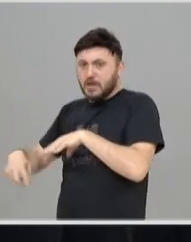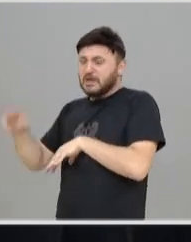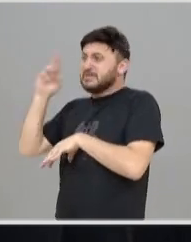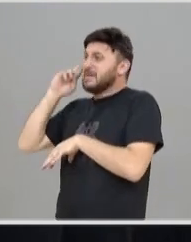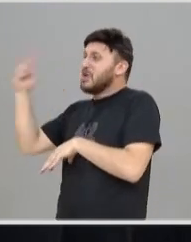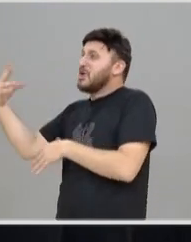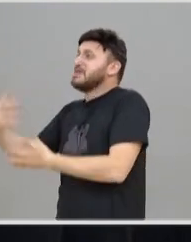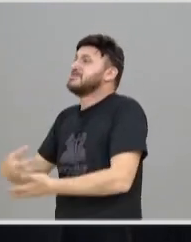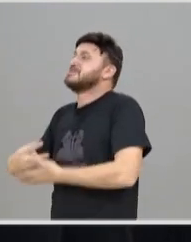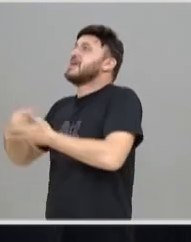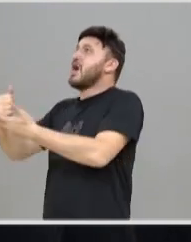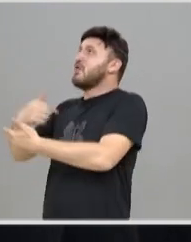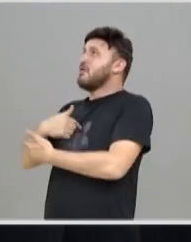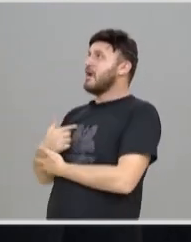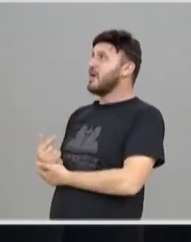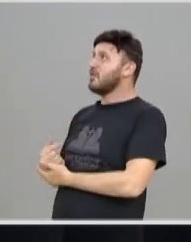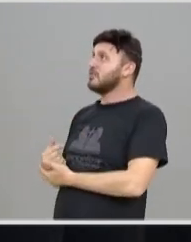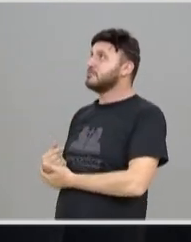salva-me, Senhor!